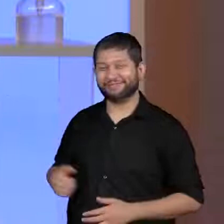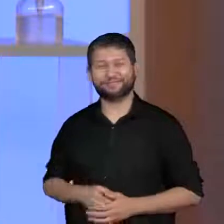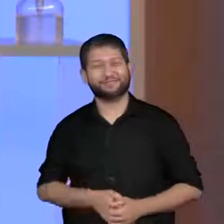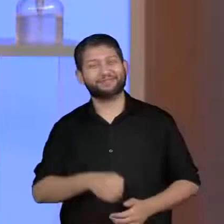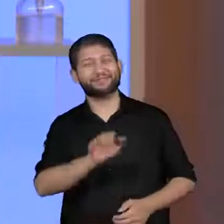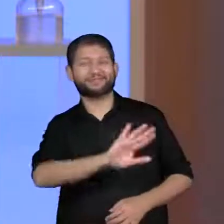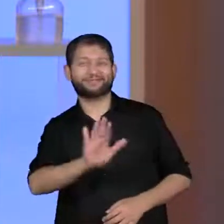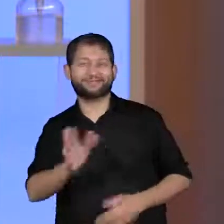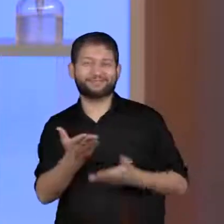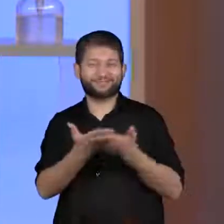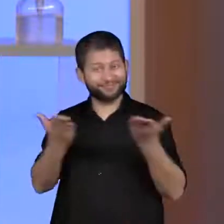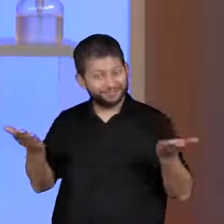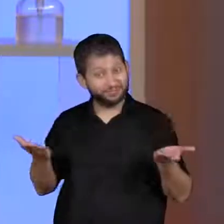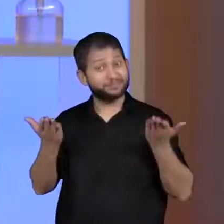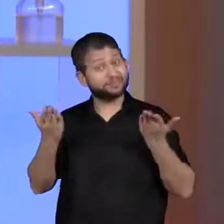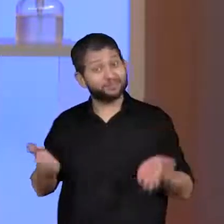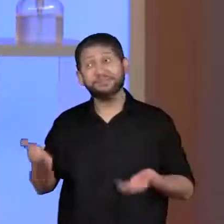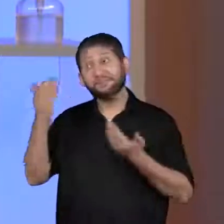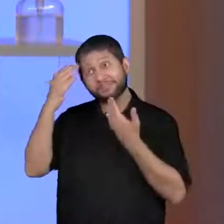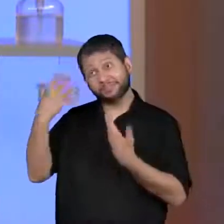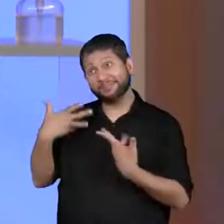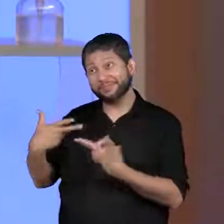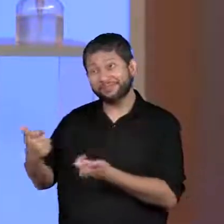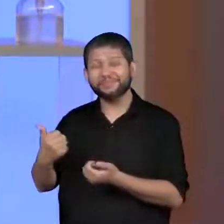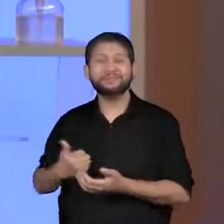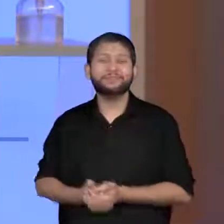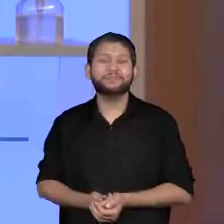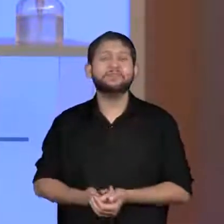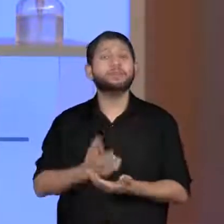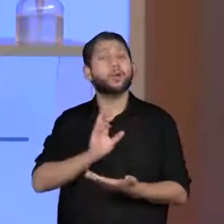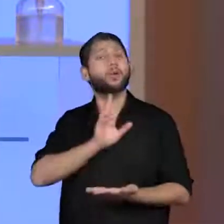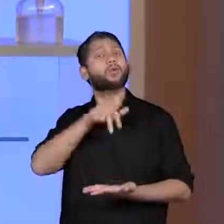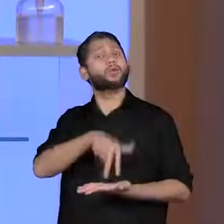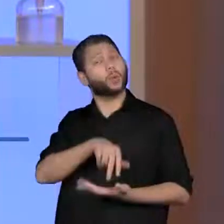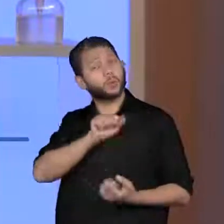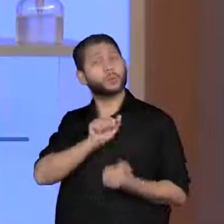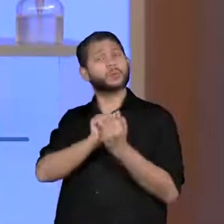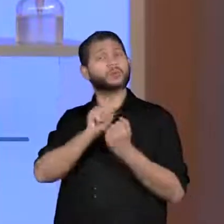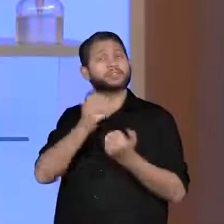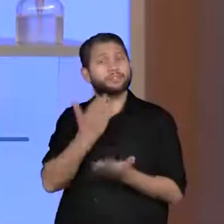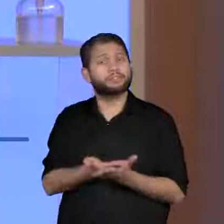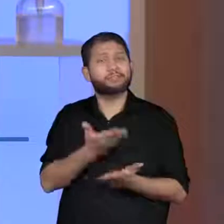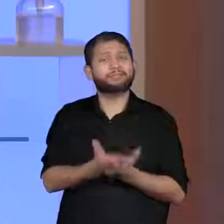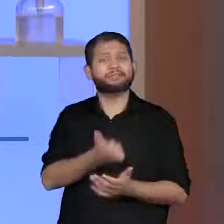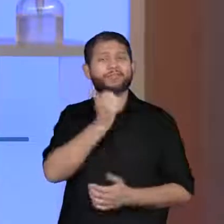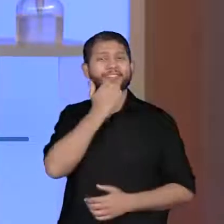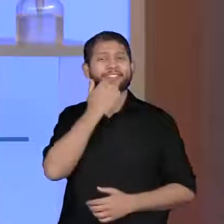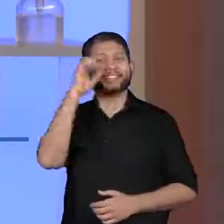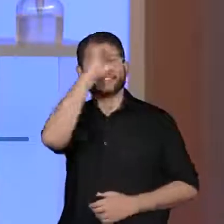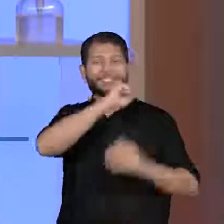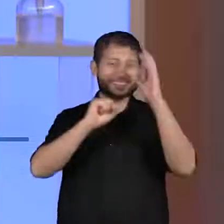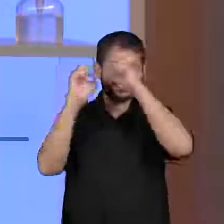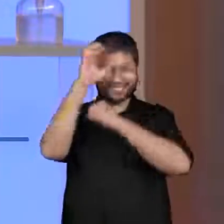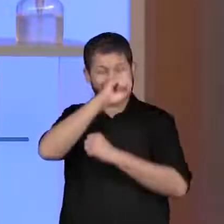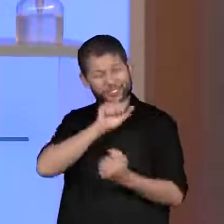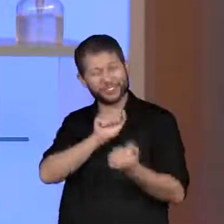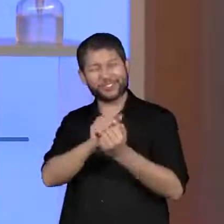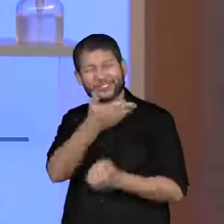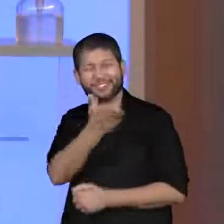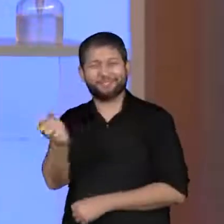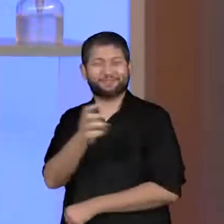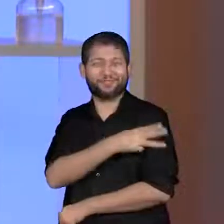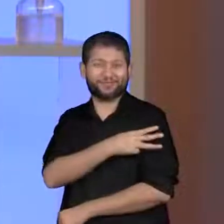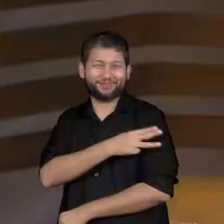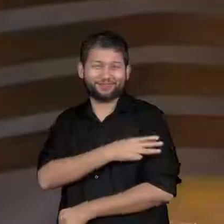professora Genoveva, muito obrigado pelo convite. Estamos aqui disponíveis para mais uma aula de ciências para a turminha do terceiro ano.